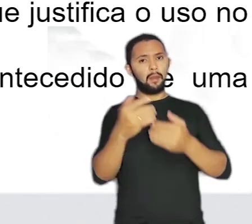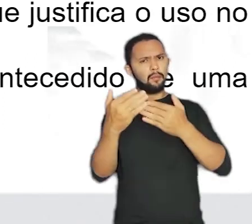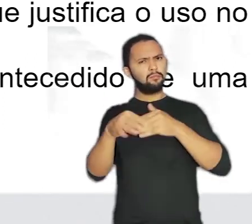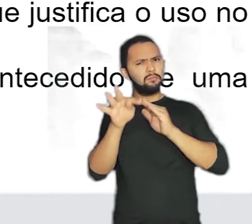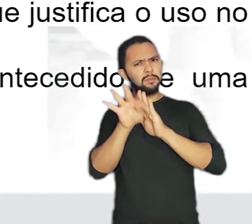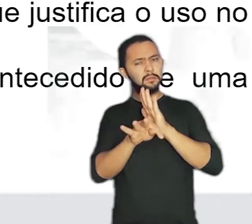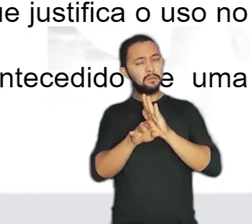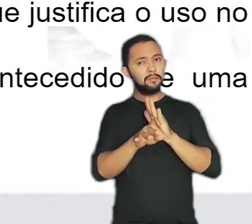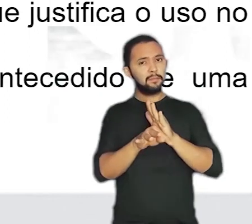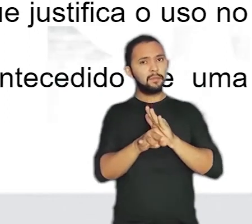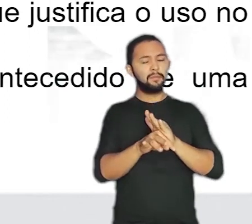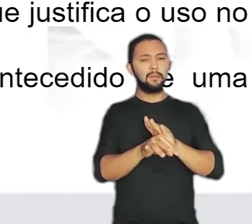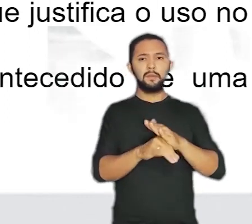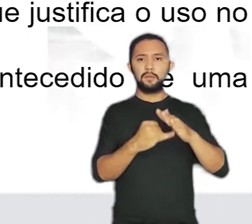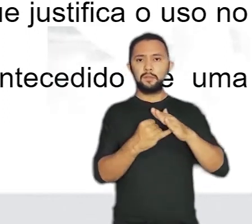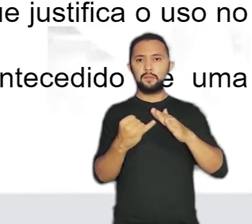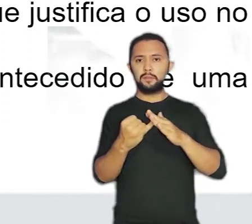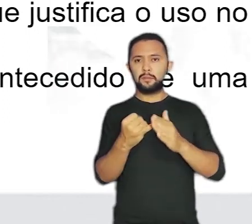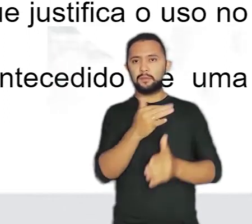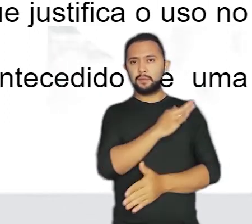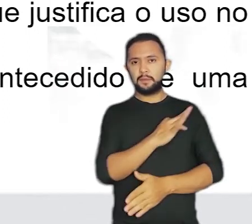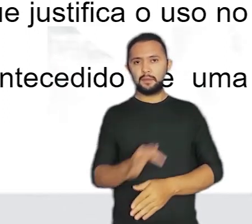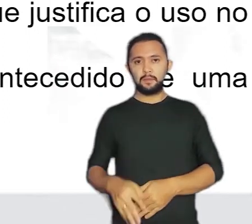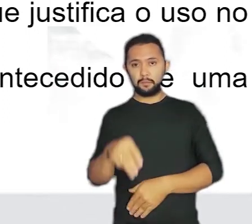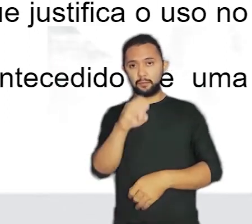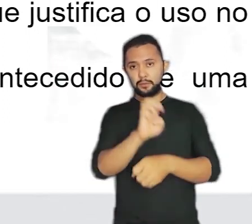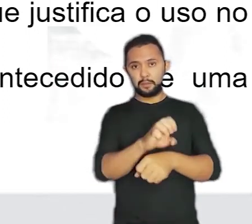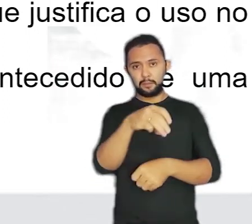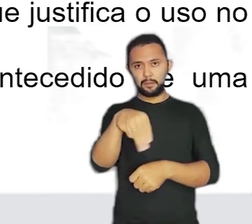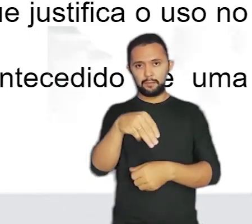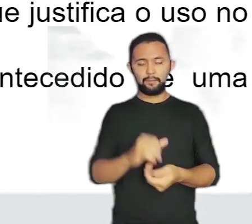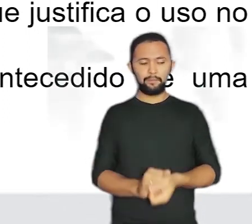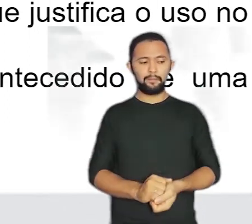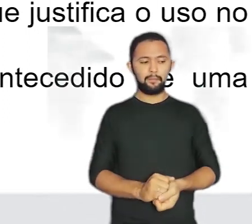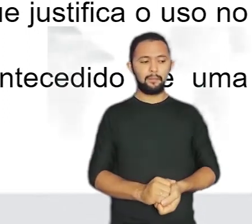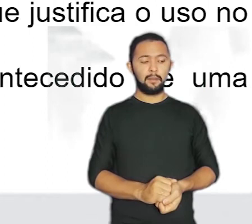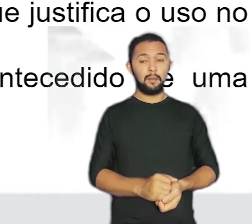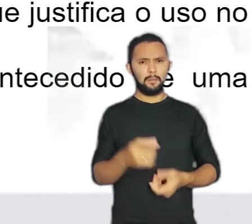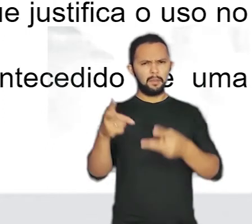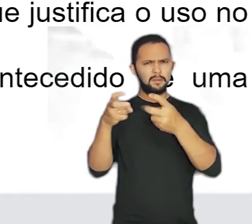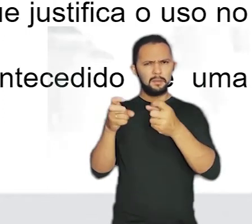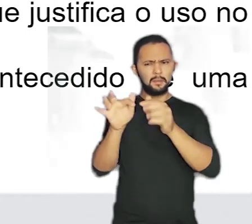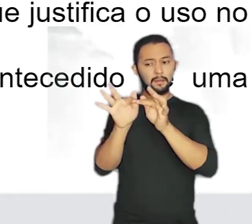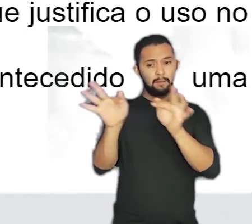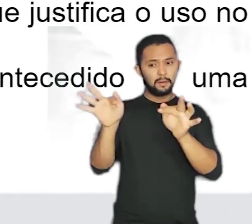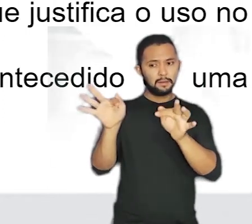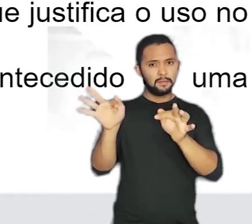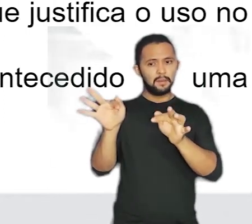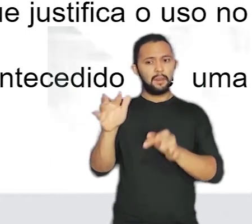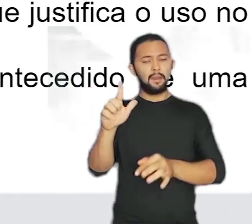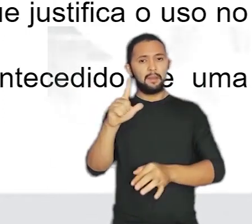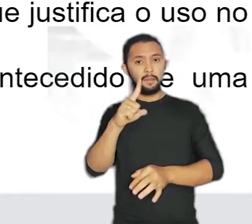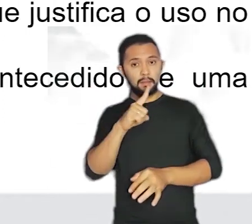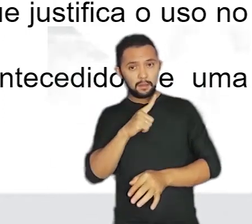tá? Então, considerando a forma verbal havia em não havia ricos, é possível dizer, segundo a